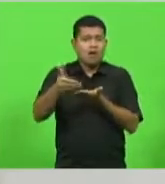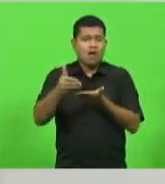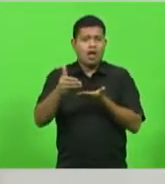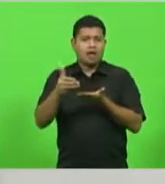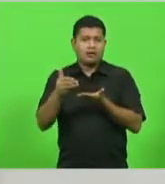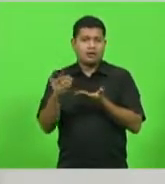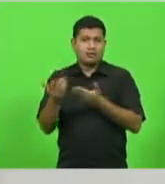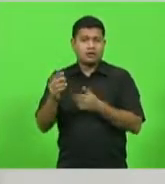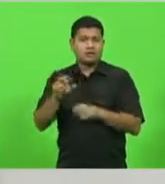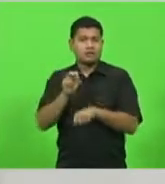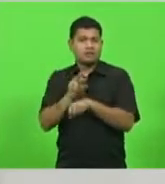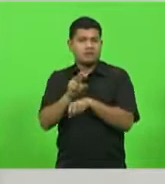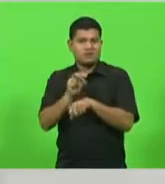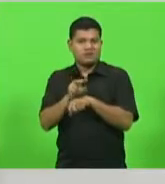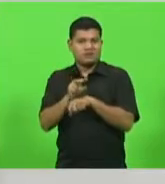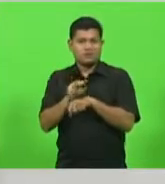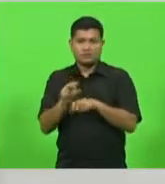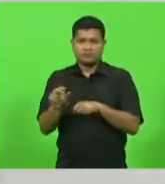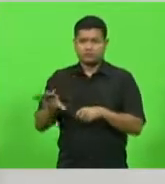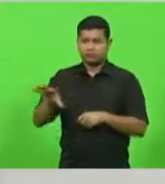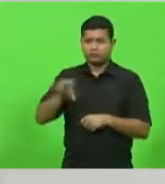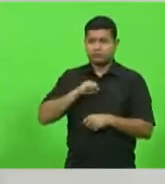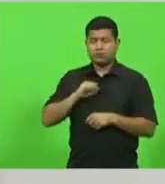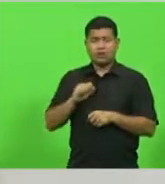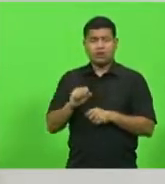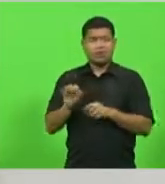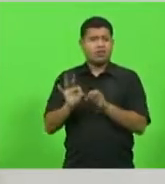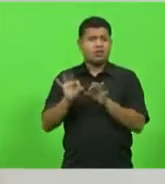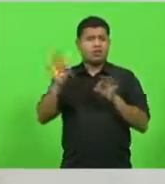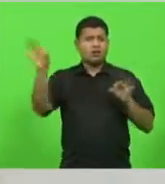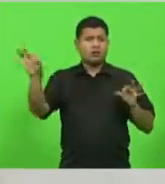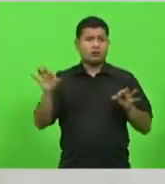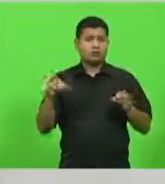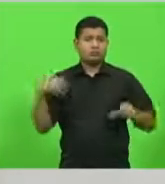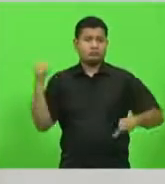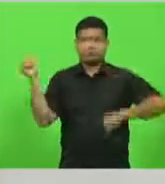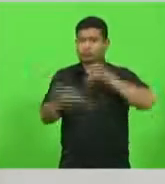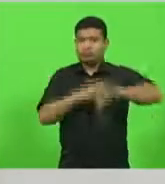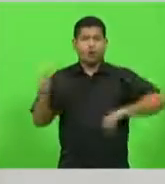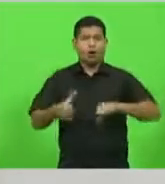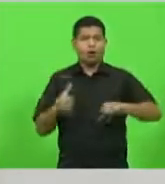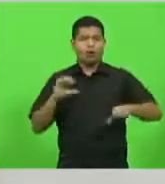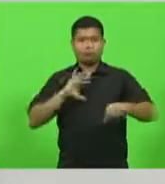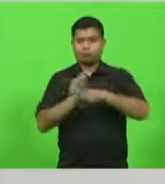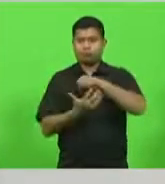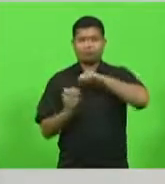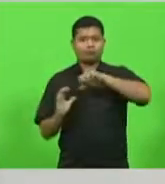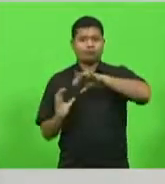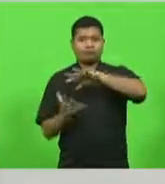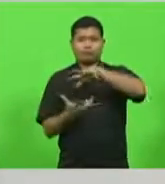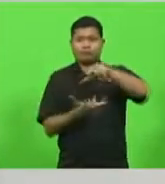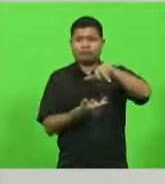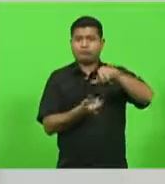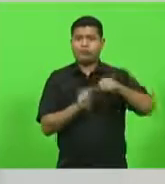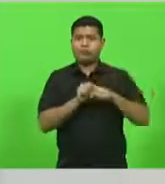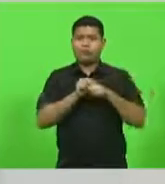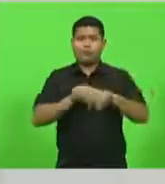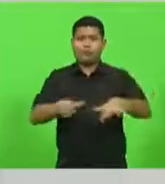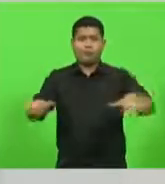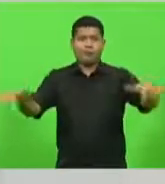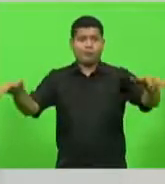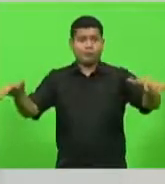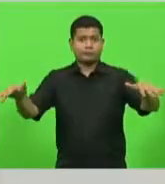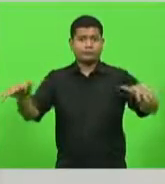distante transformou-se em uma pandemia. O mundo prostrou-se diante do novo coronavírus e, por